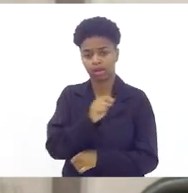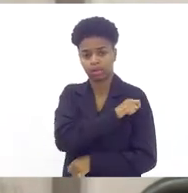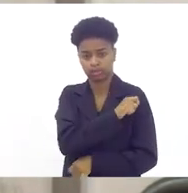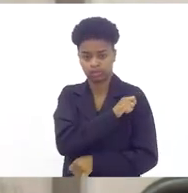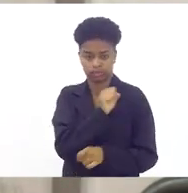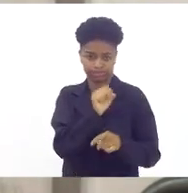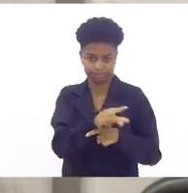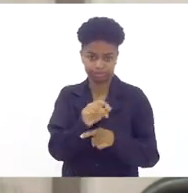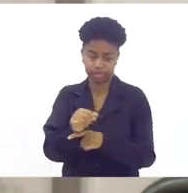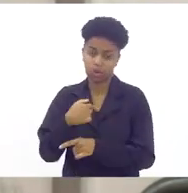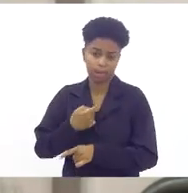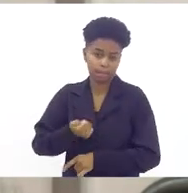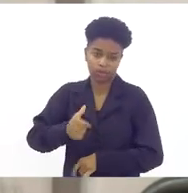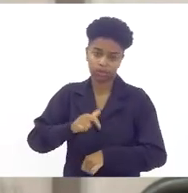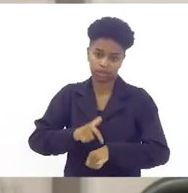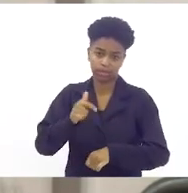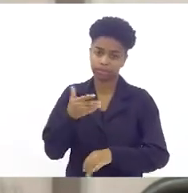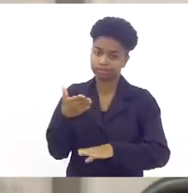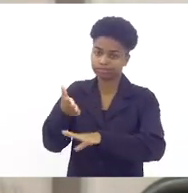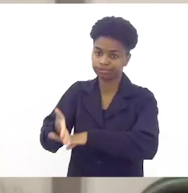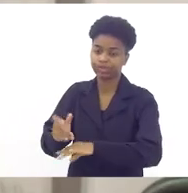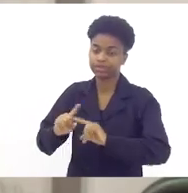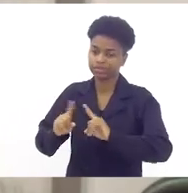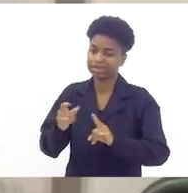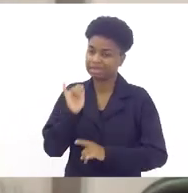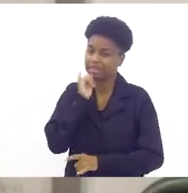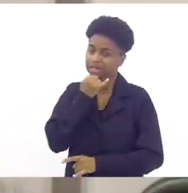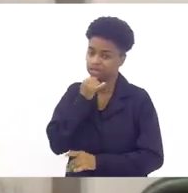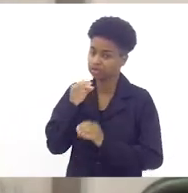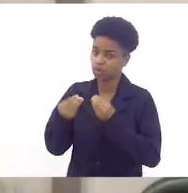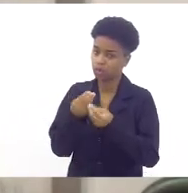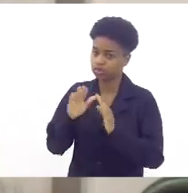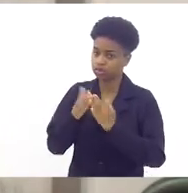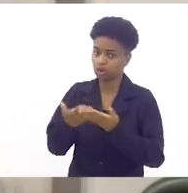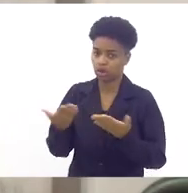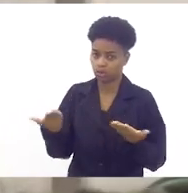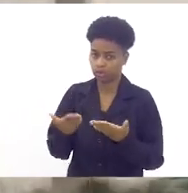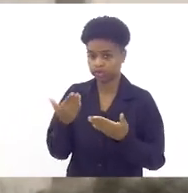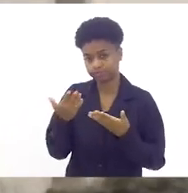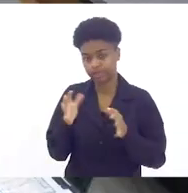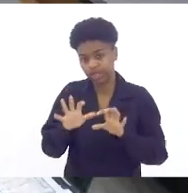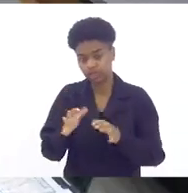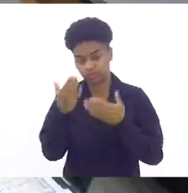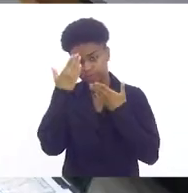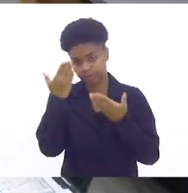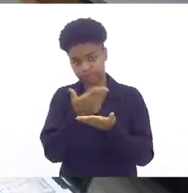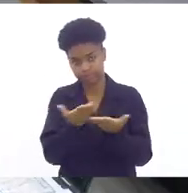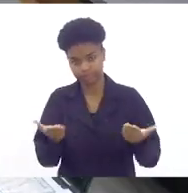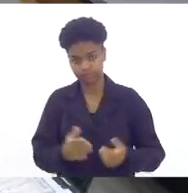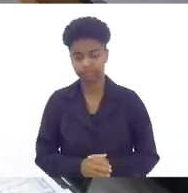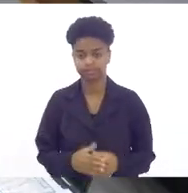estive lá há pouco tempo e é triste a situação que a escola se encontra enfim é isso muito obrigado a todos